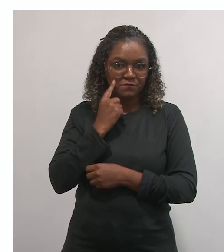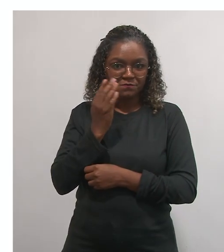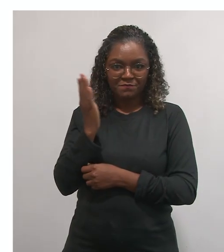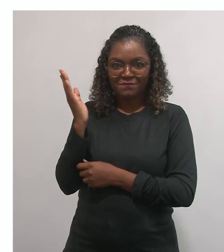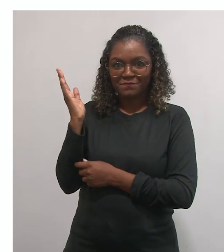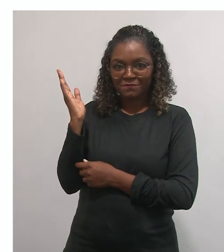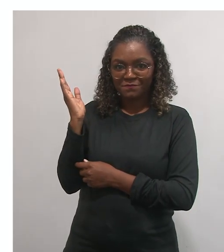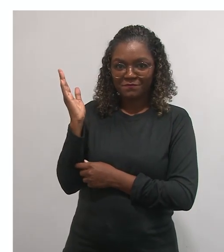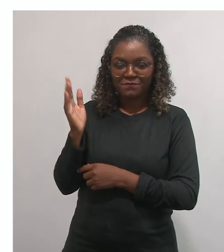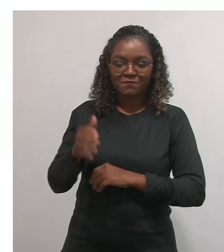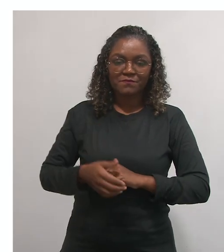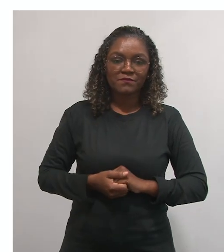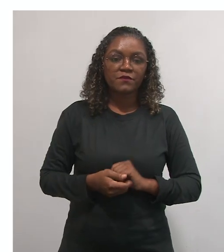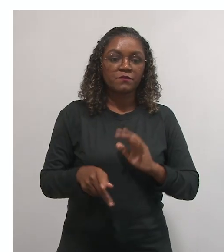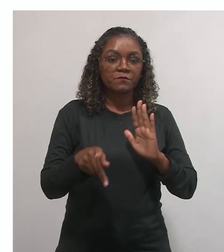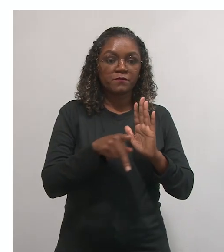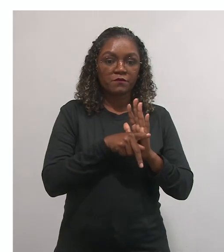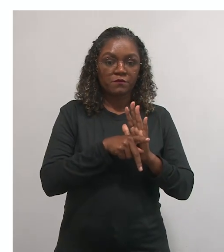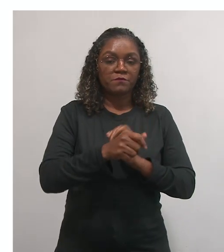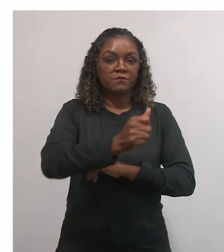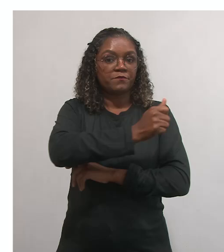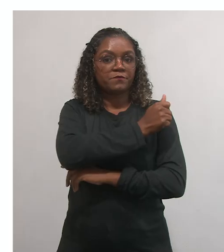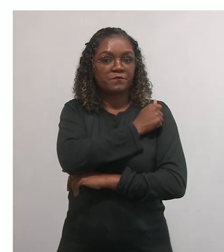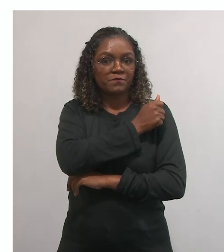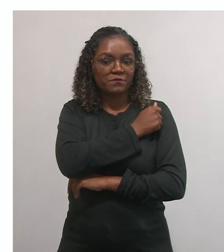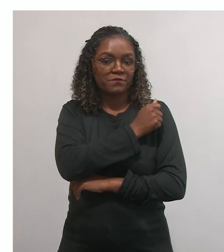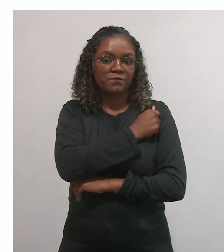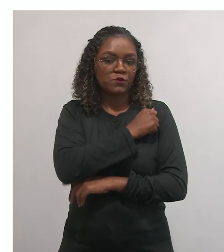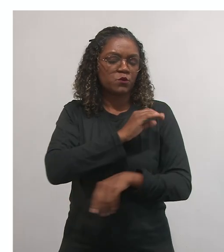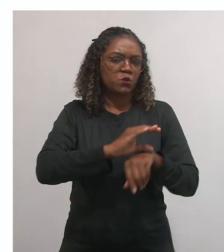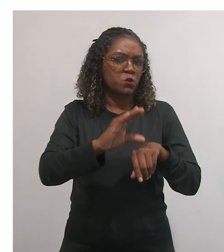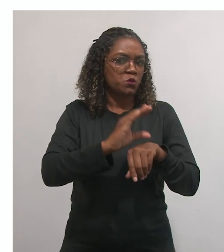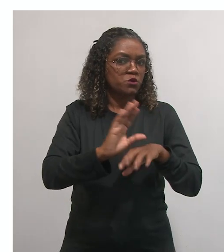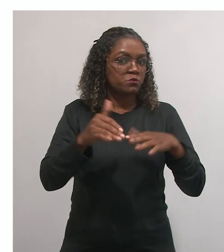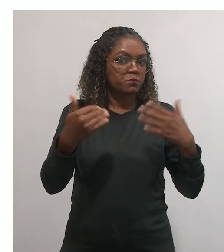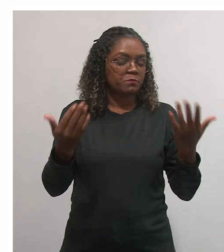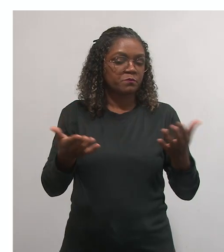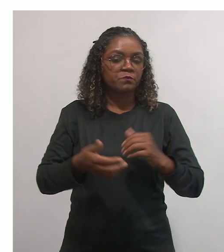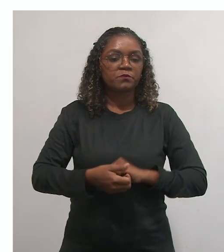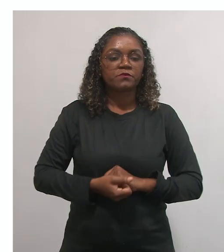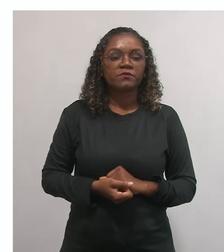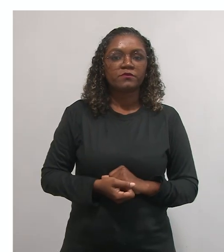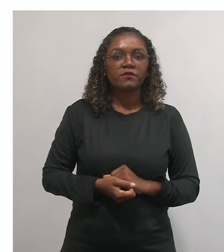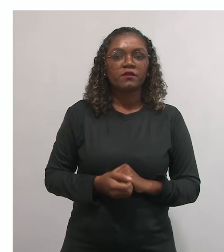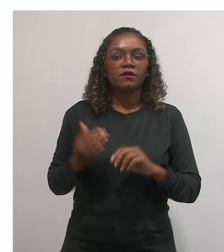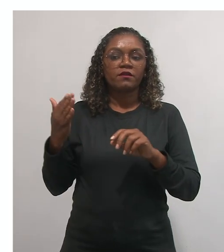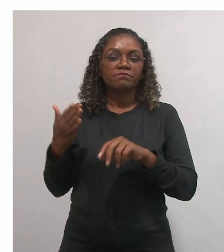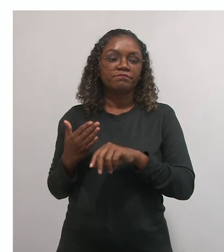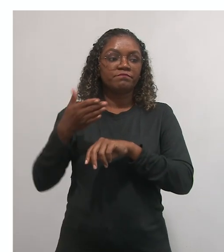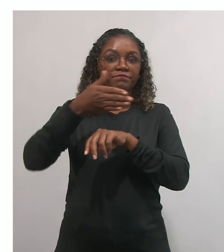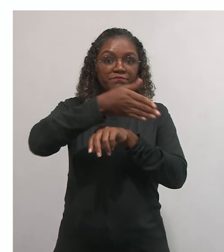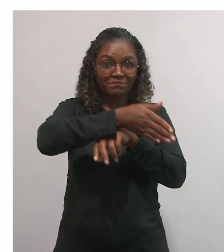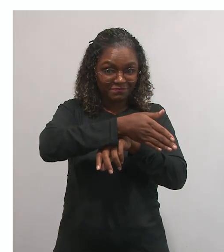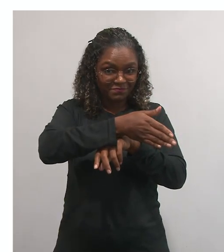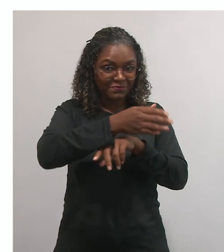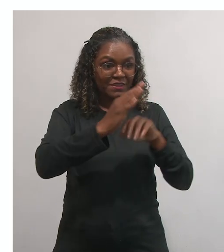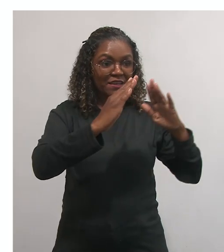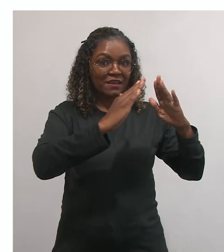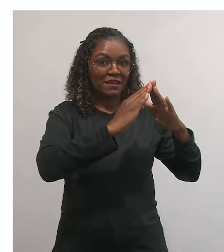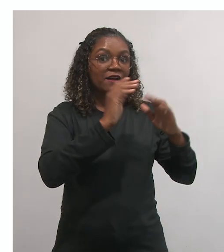científico dos alunos né do de um determinado curso que eles foram uma padaria